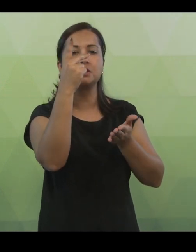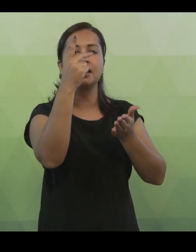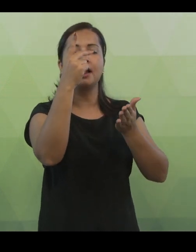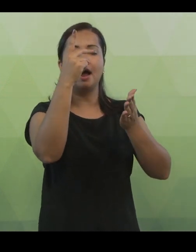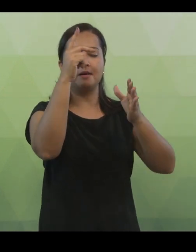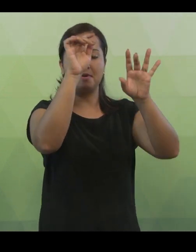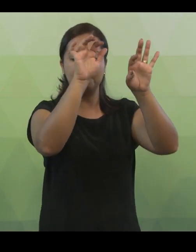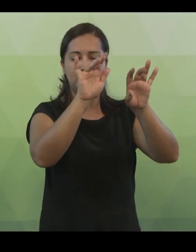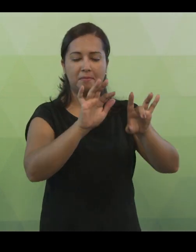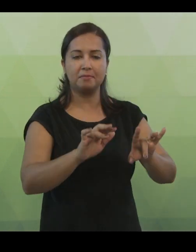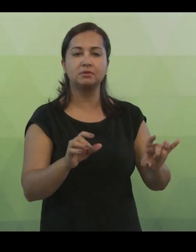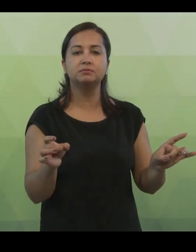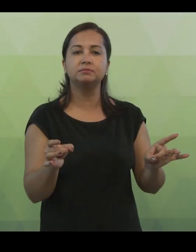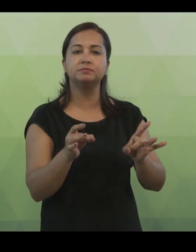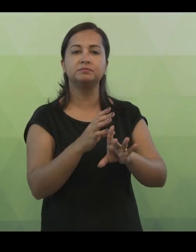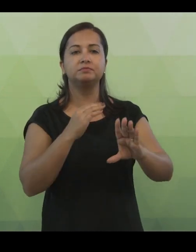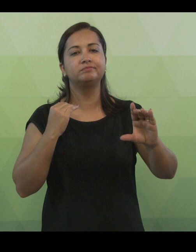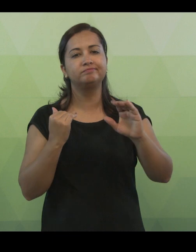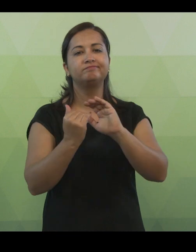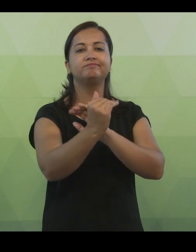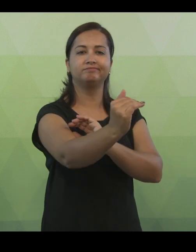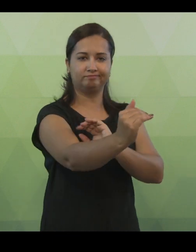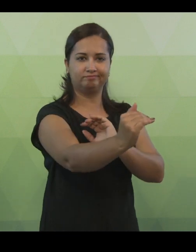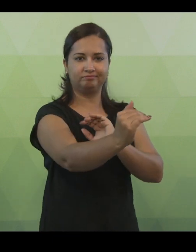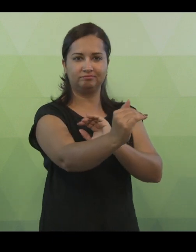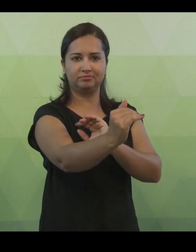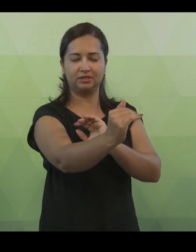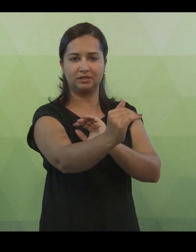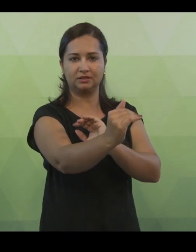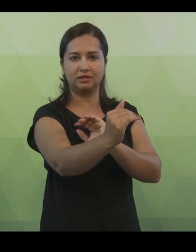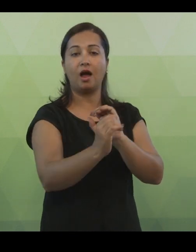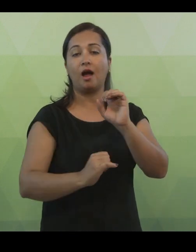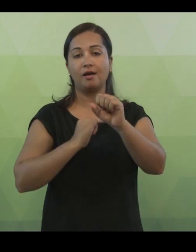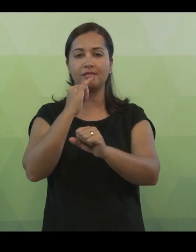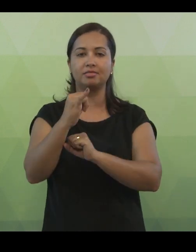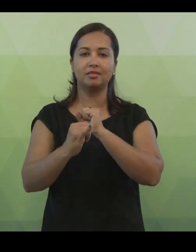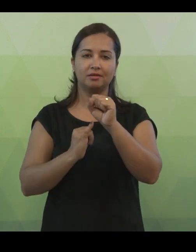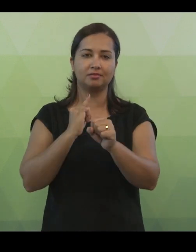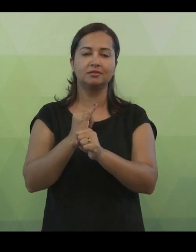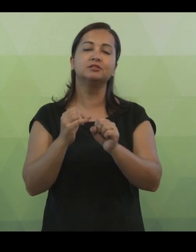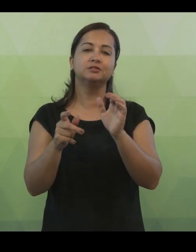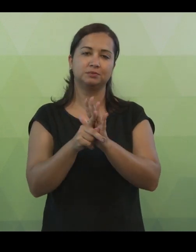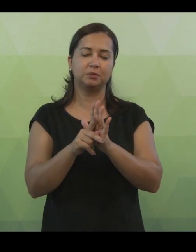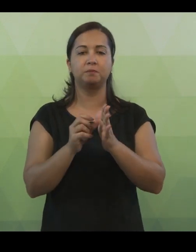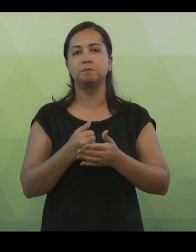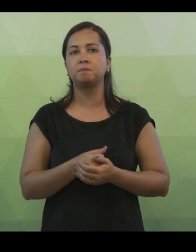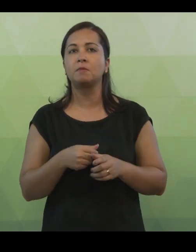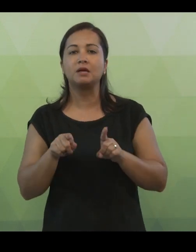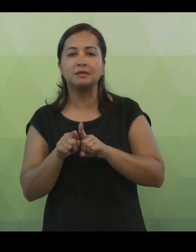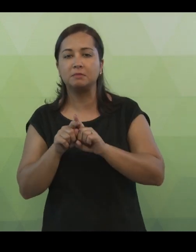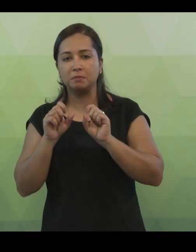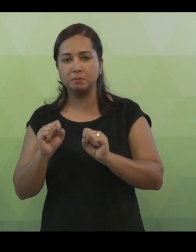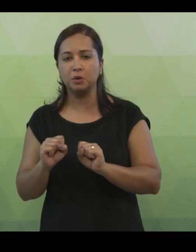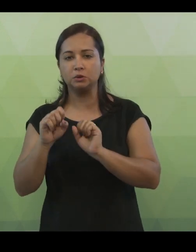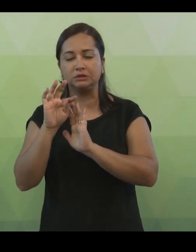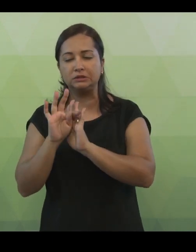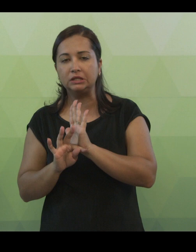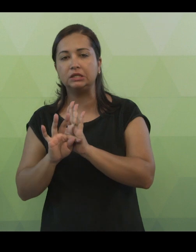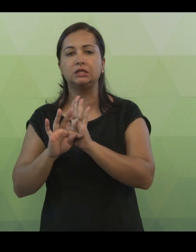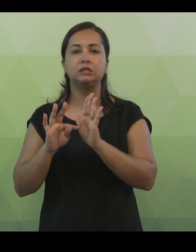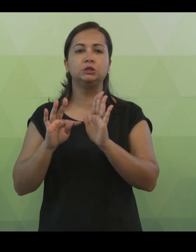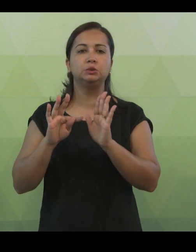E envia essa mensagem, né, utilizando a internet, né? Você também pode mandar arquivos como textos,